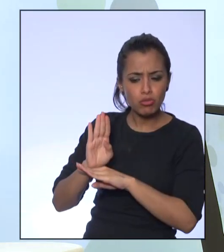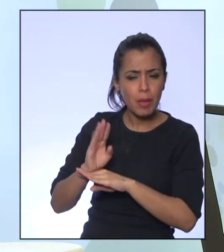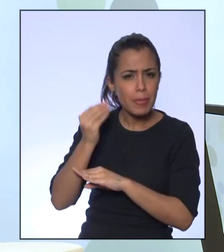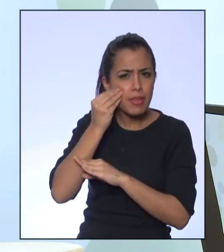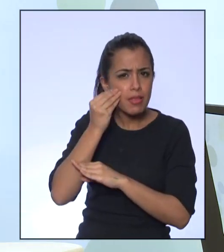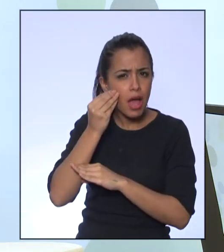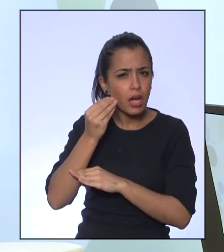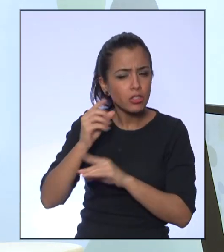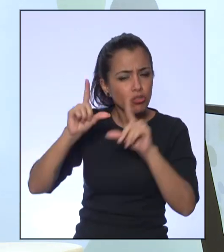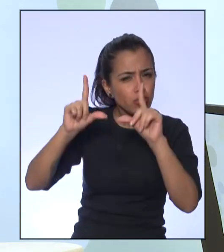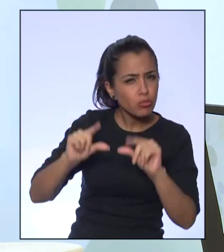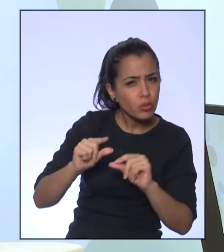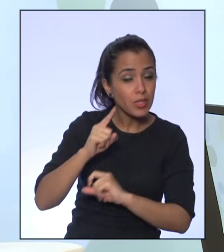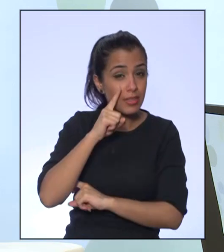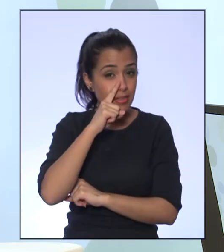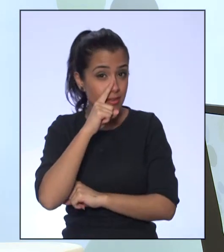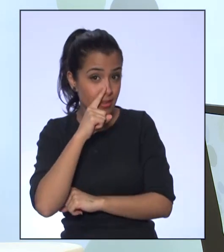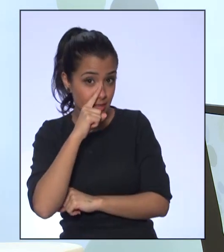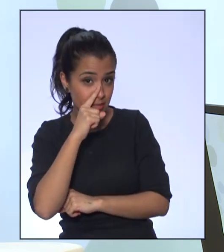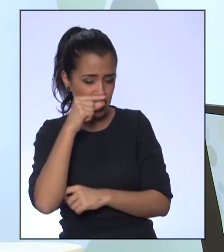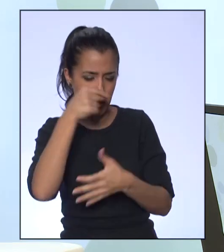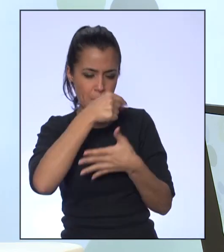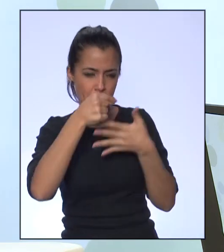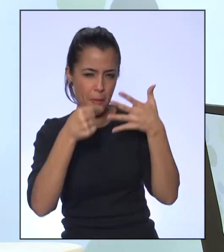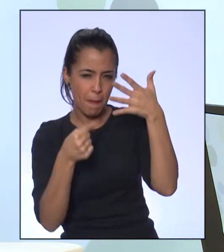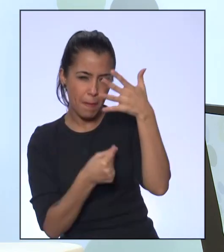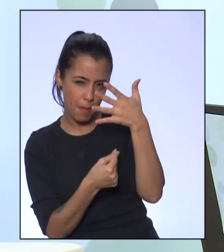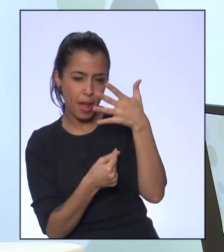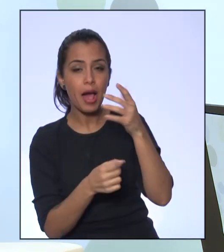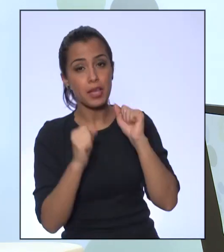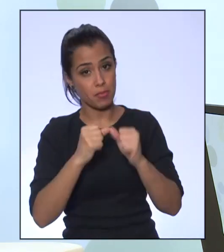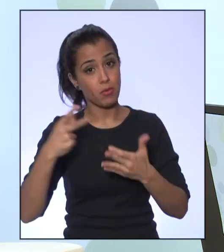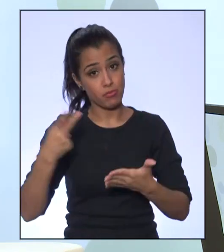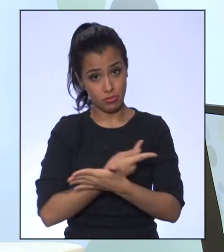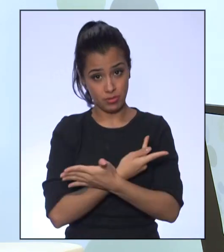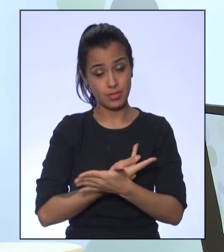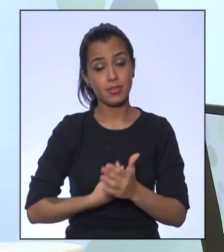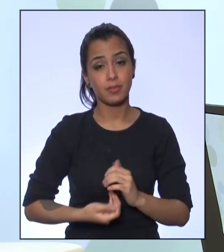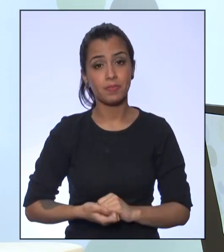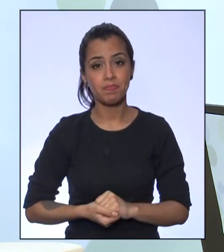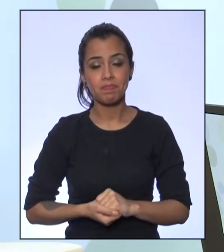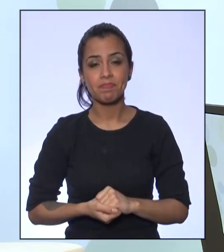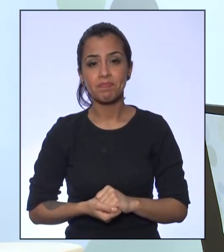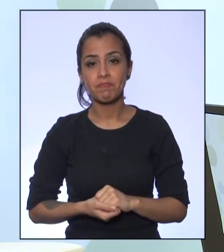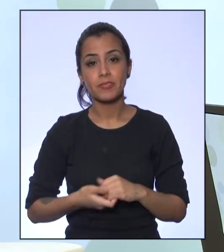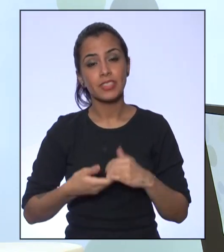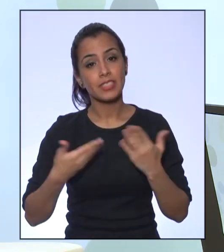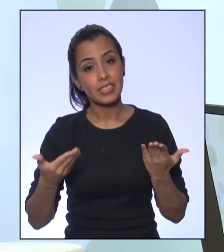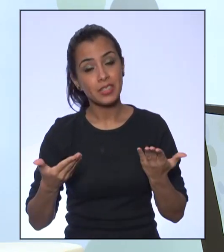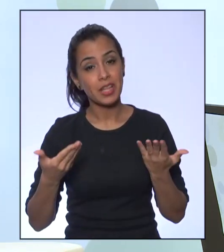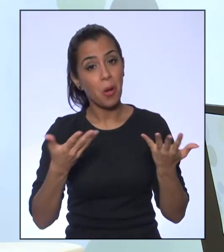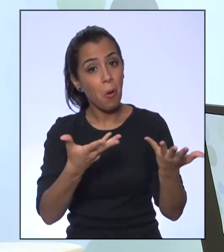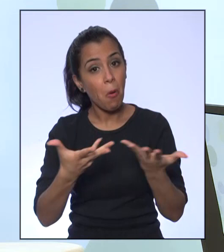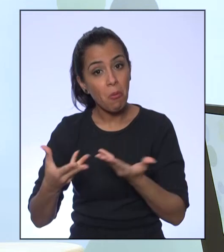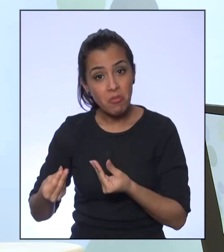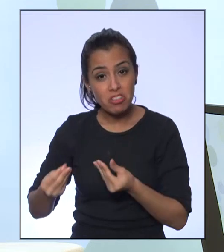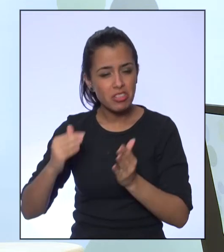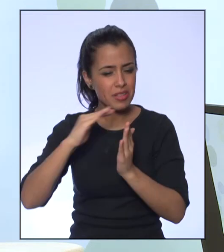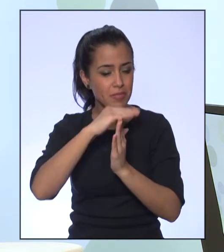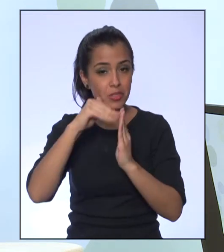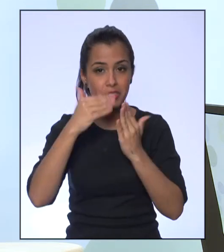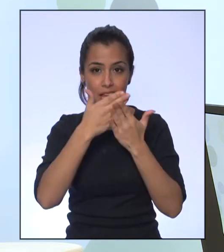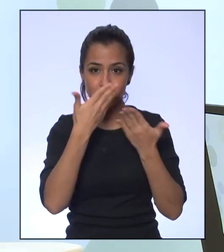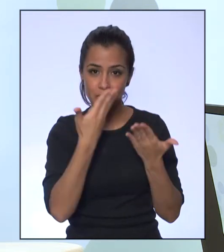risco que eu estou correndo de N perigos, né? N perigos que a gente tem por aí, né? Então, fica o convite para as escolas entrarem lá